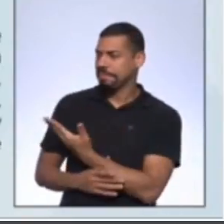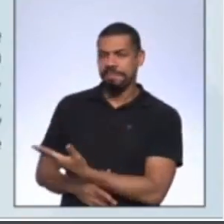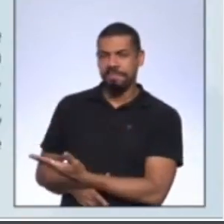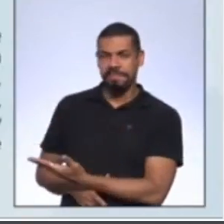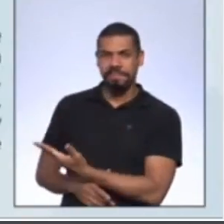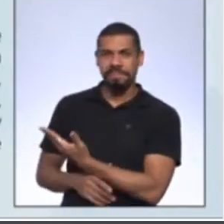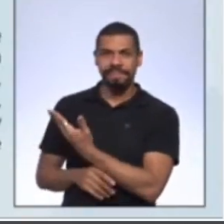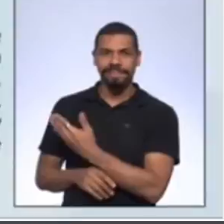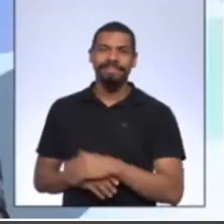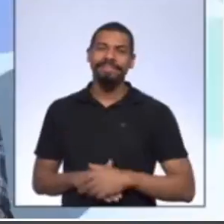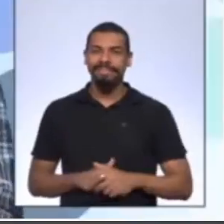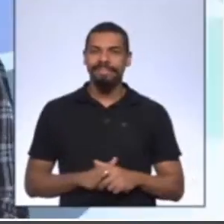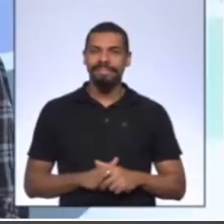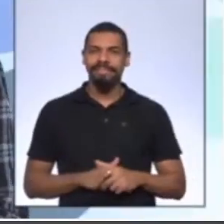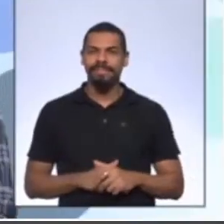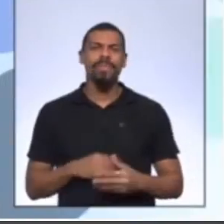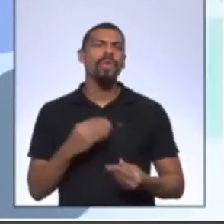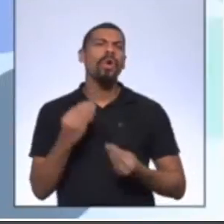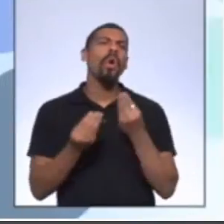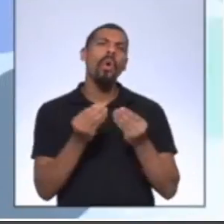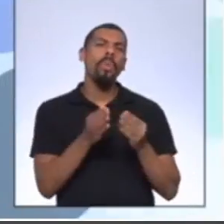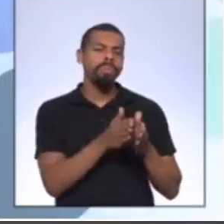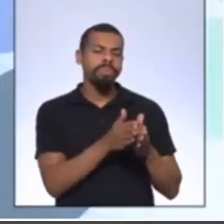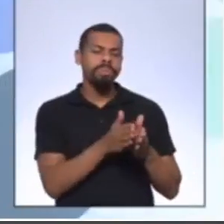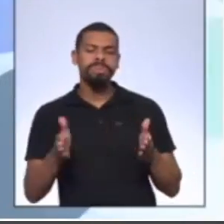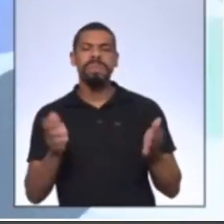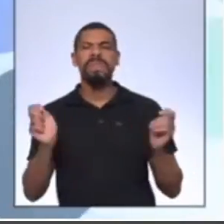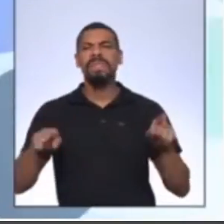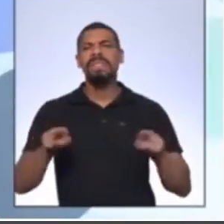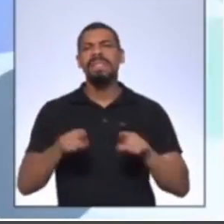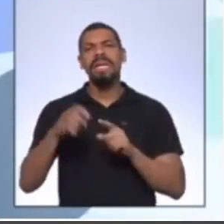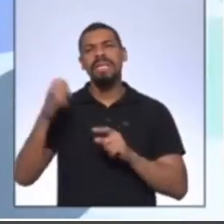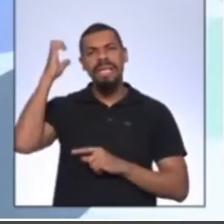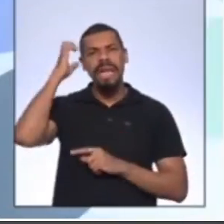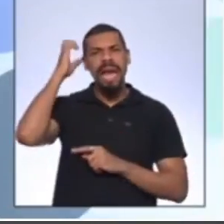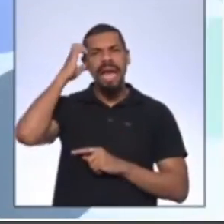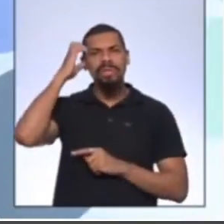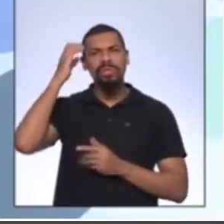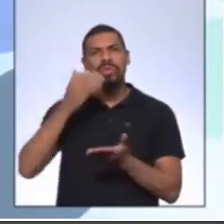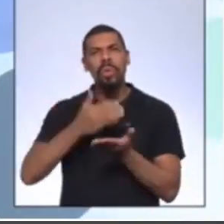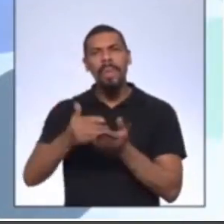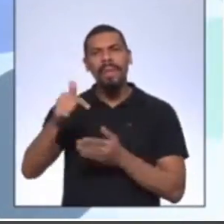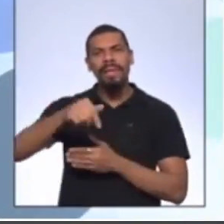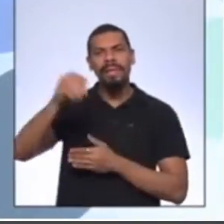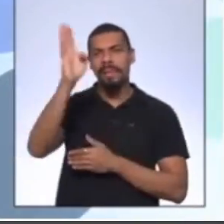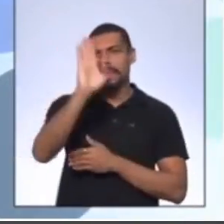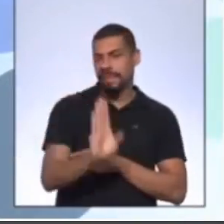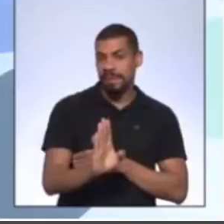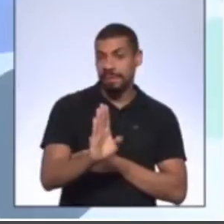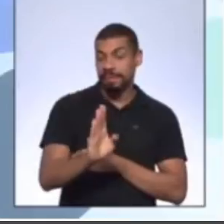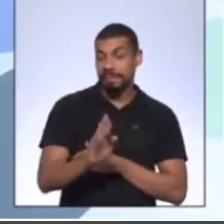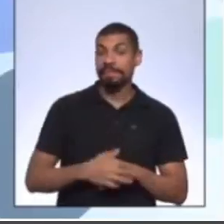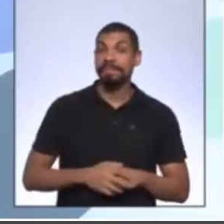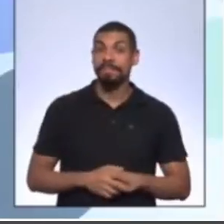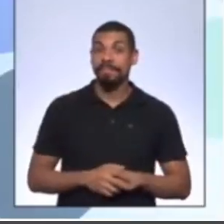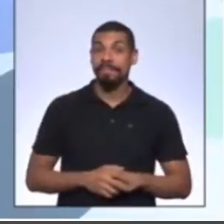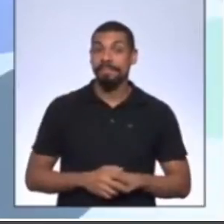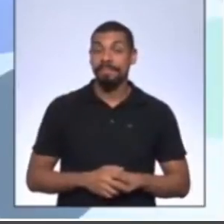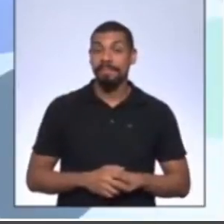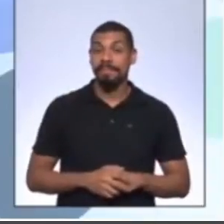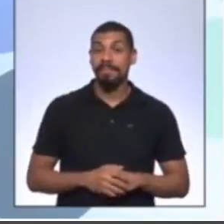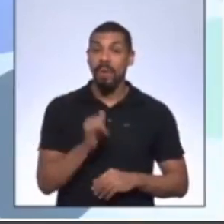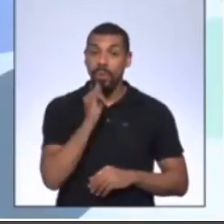das multidões tá então gente como que esse vídeo do áudio né do rádio ele começa no brasil inicialmente né